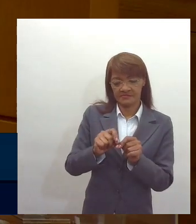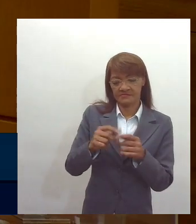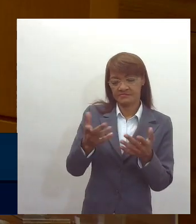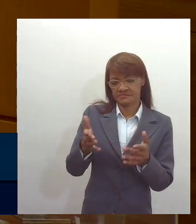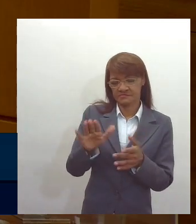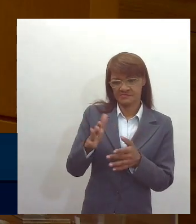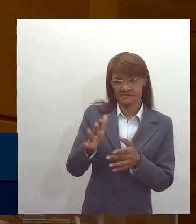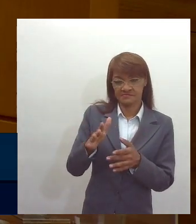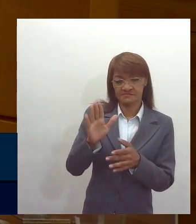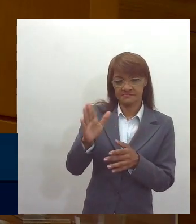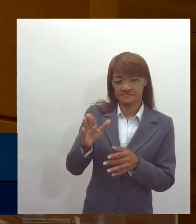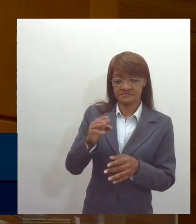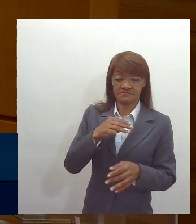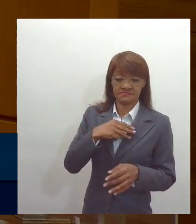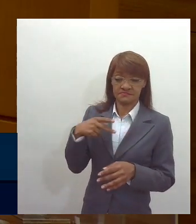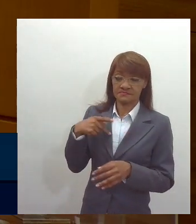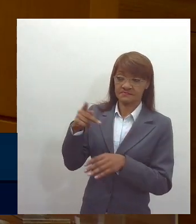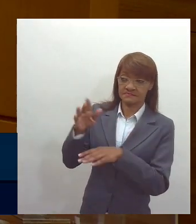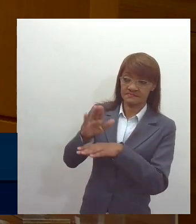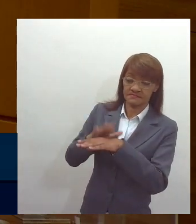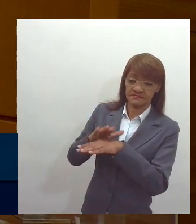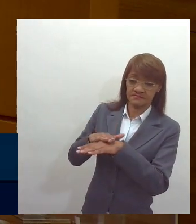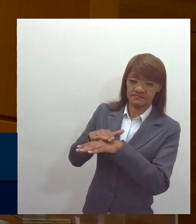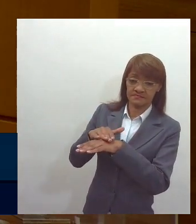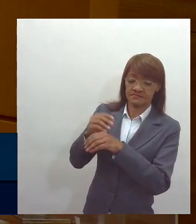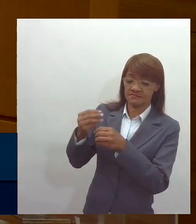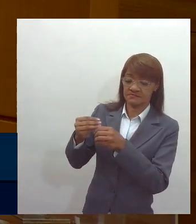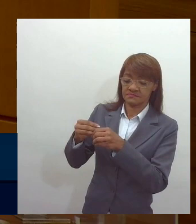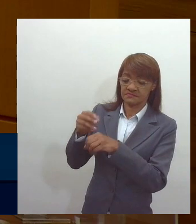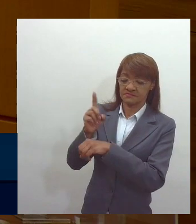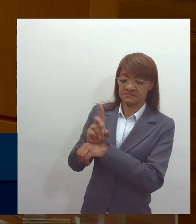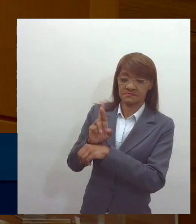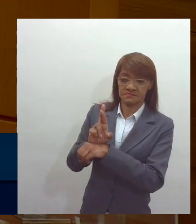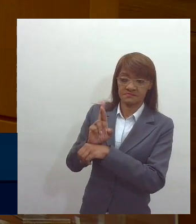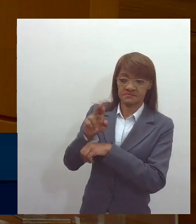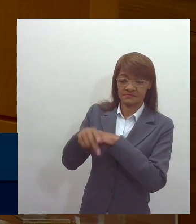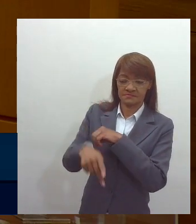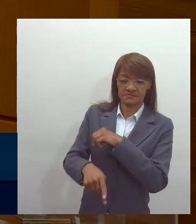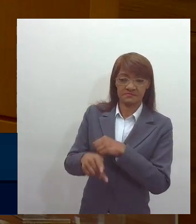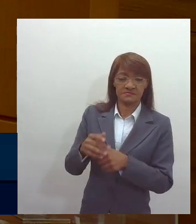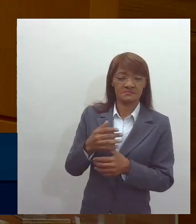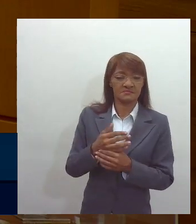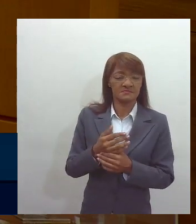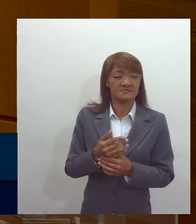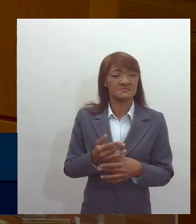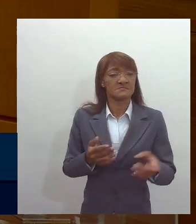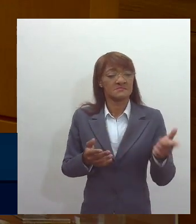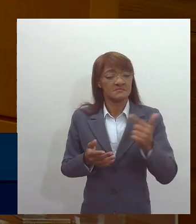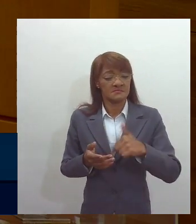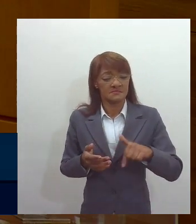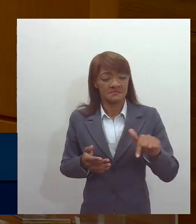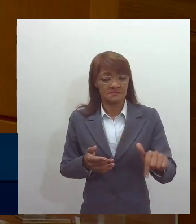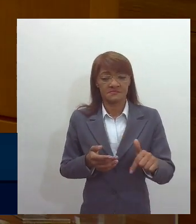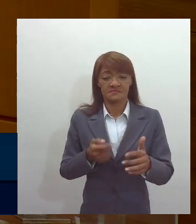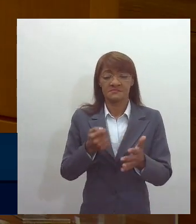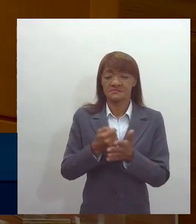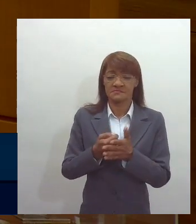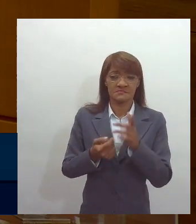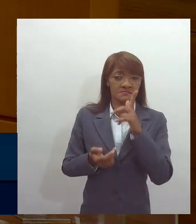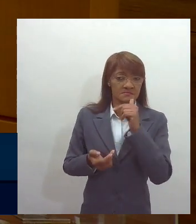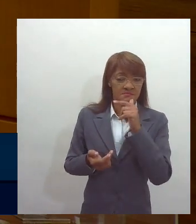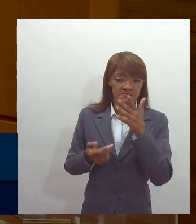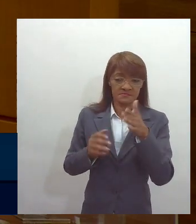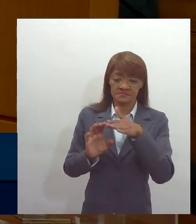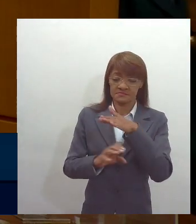Ribeirópolis, né, para poder também, mais uma vez, cobrar da DES uma solução. Algo que poderia ter sido